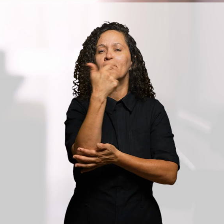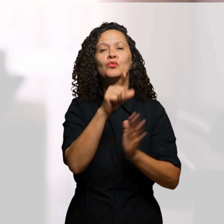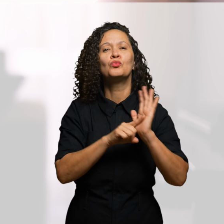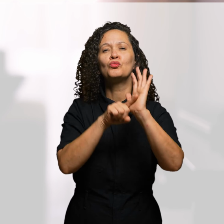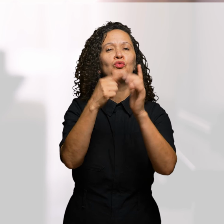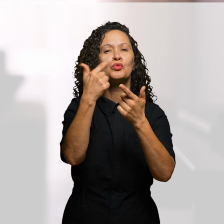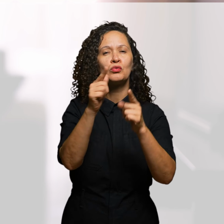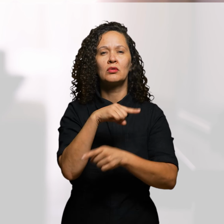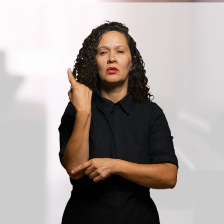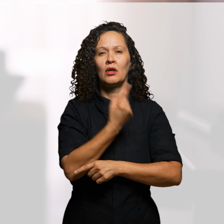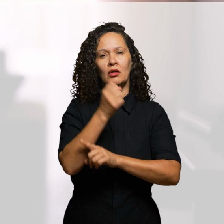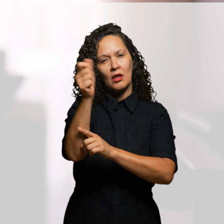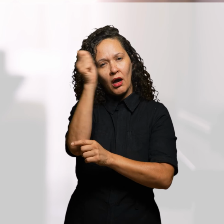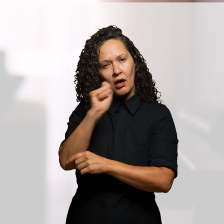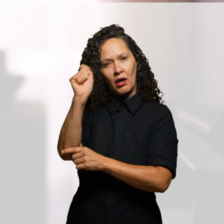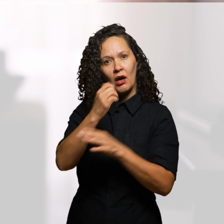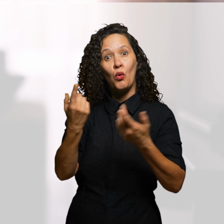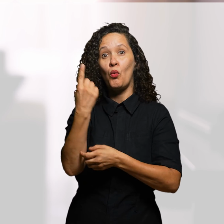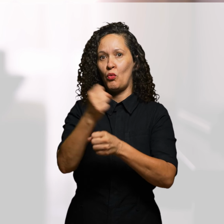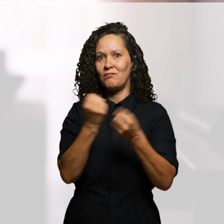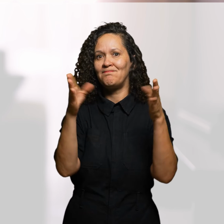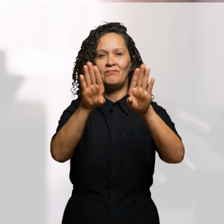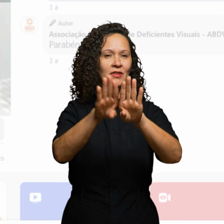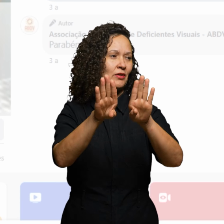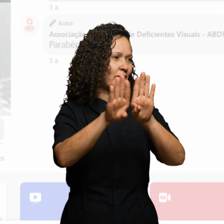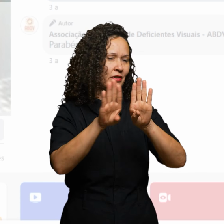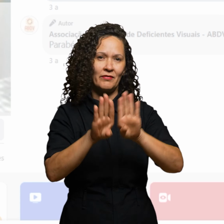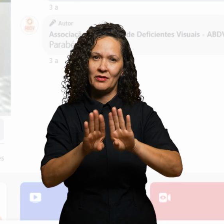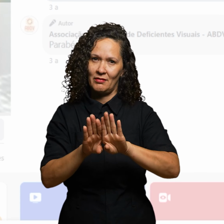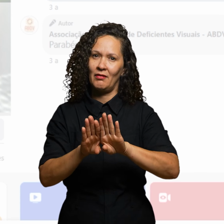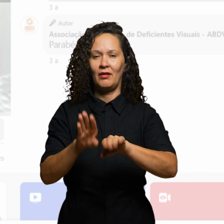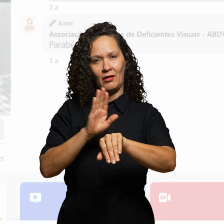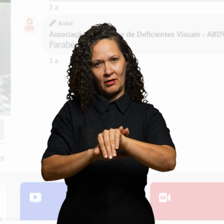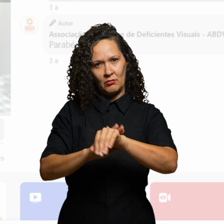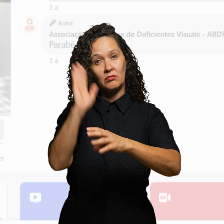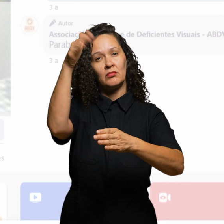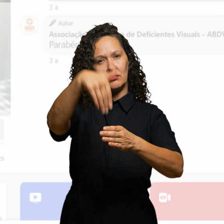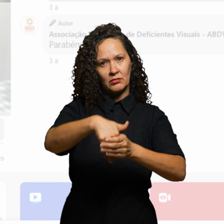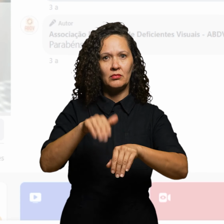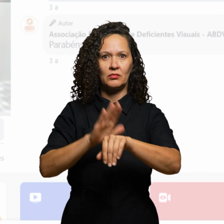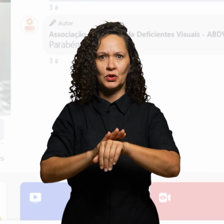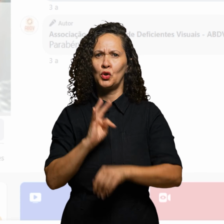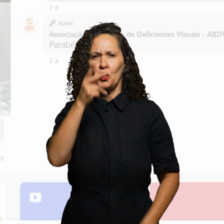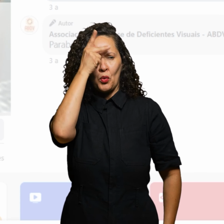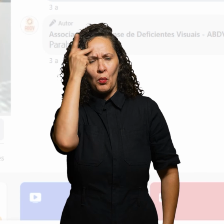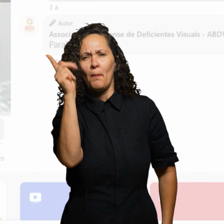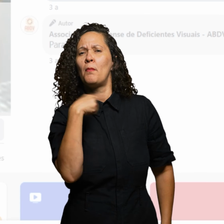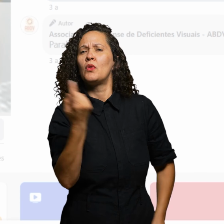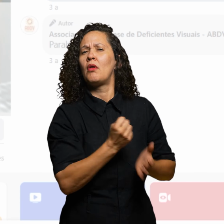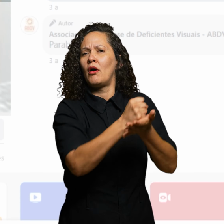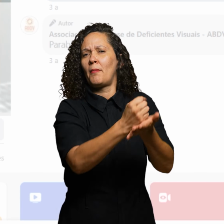essa ajuda. A gente está com a associação agora mesmo, há um ano fechada, então assim, na hora de eleição e tal, todo mundo procura o nosso